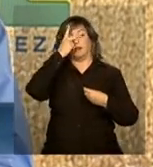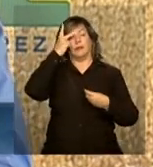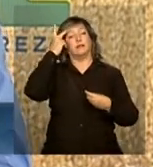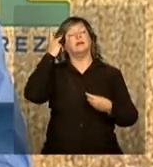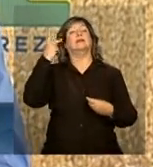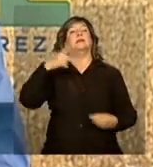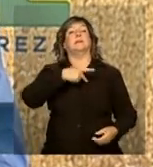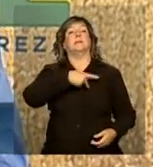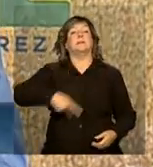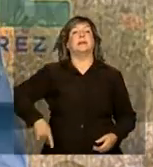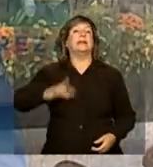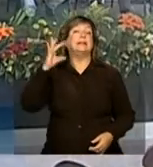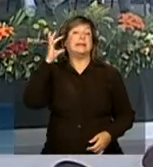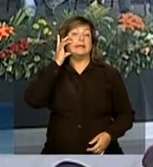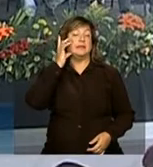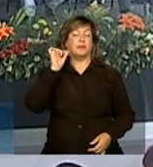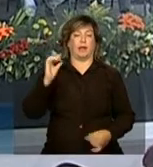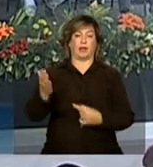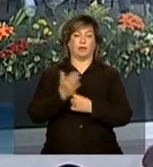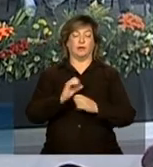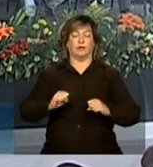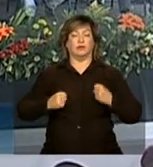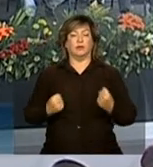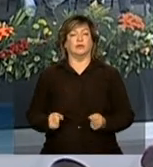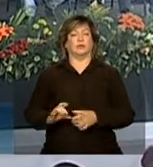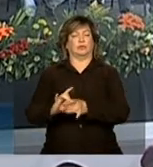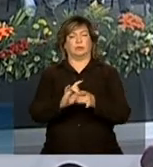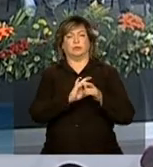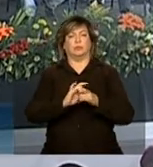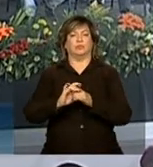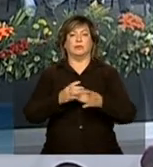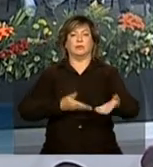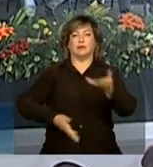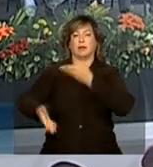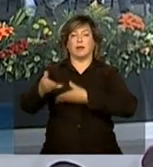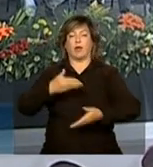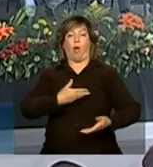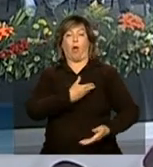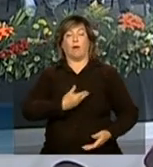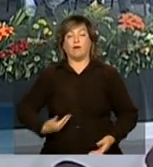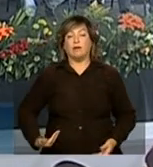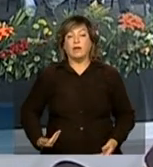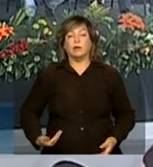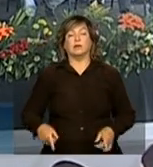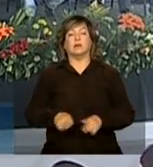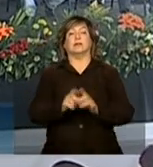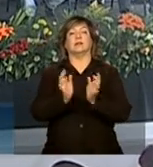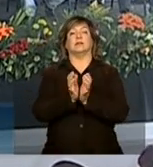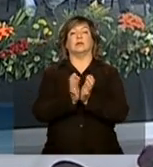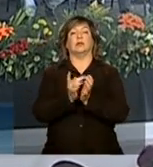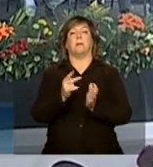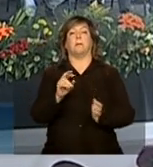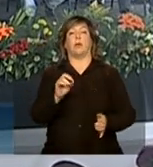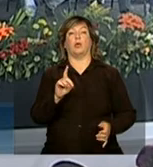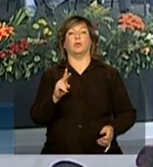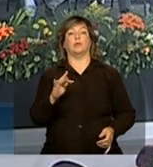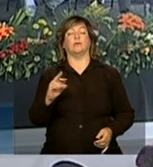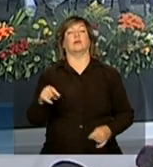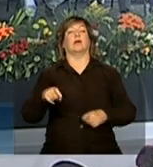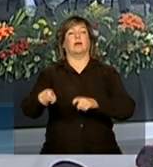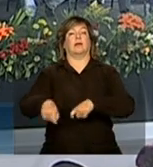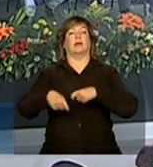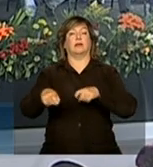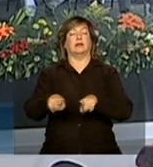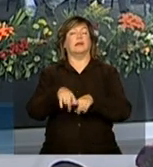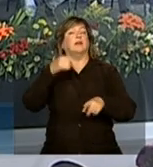é estreitar e fortalecer cada vez mais essa relação entre governo e o setor produtivo da agricultura e